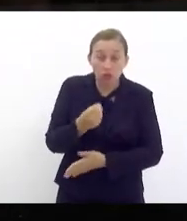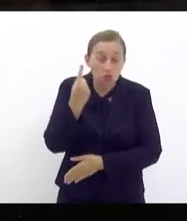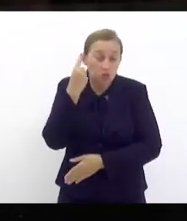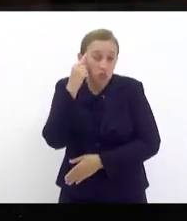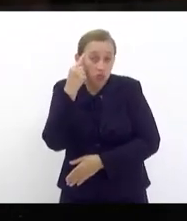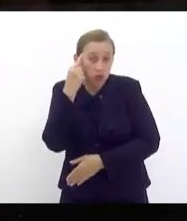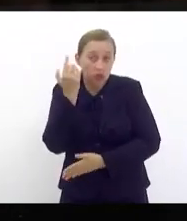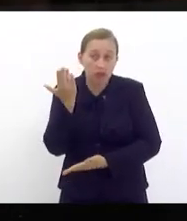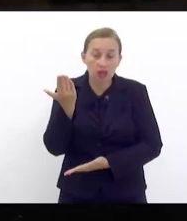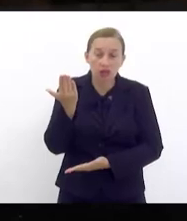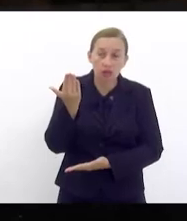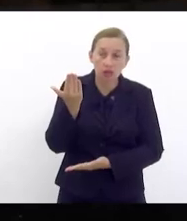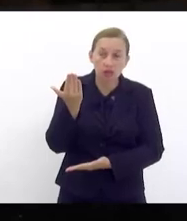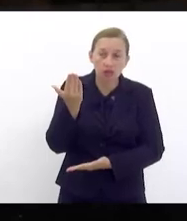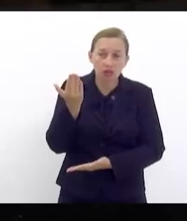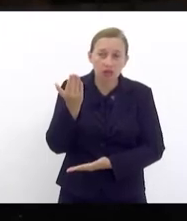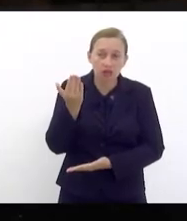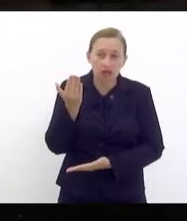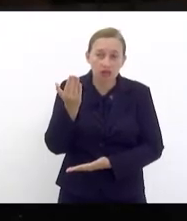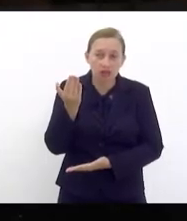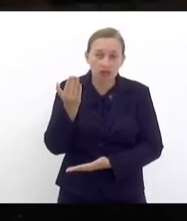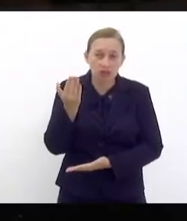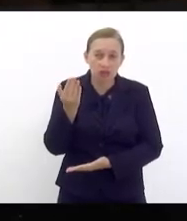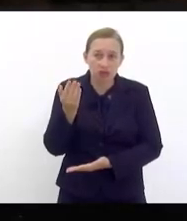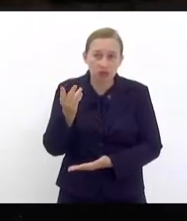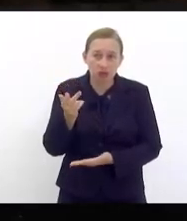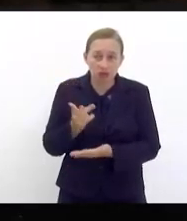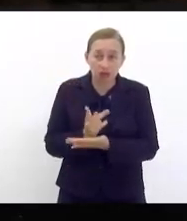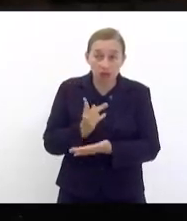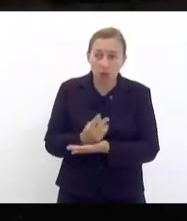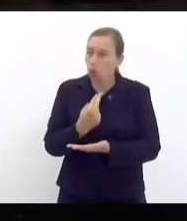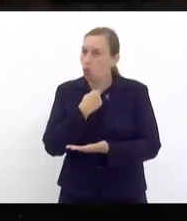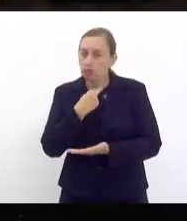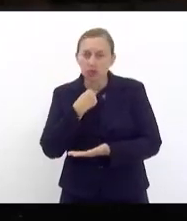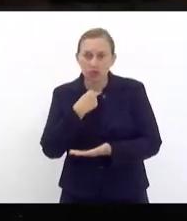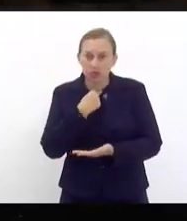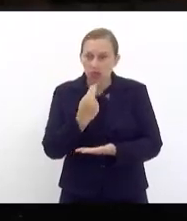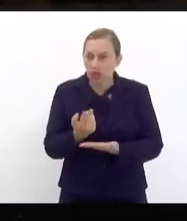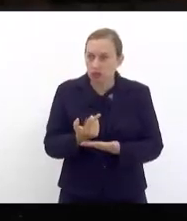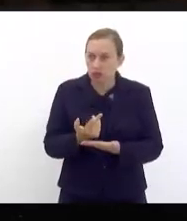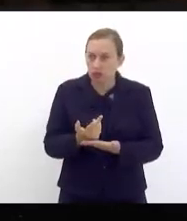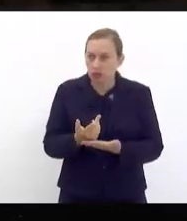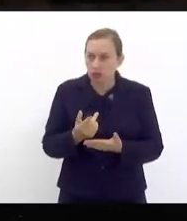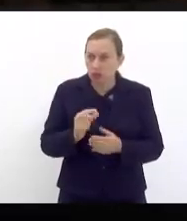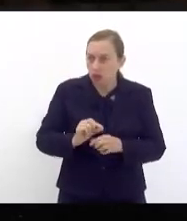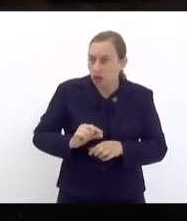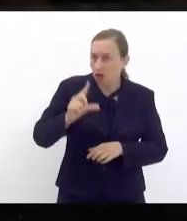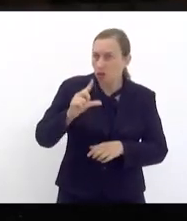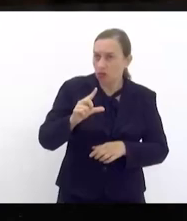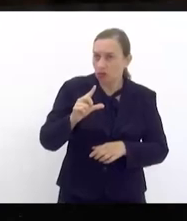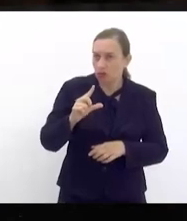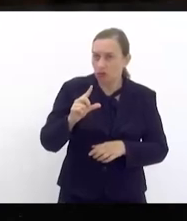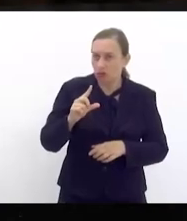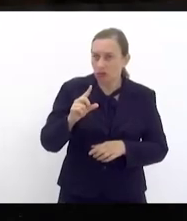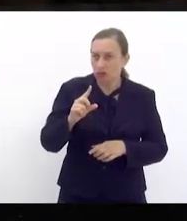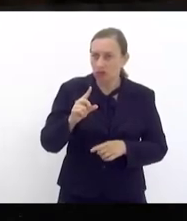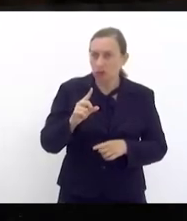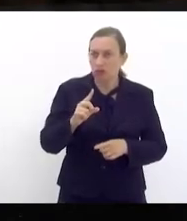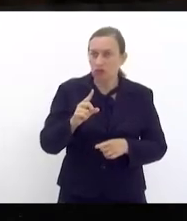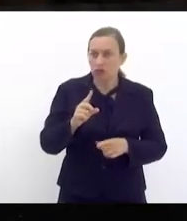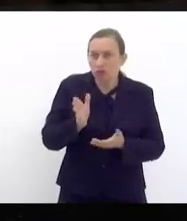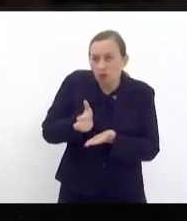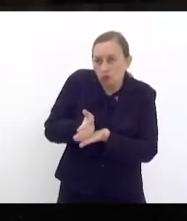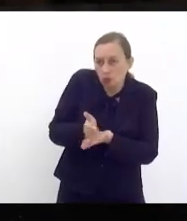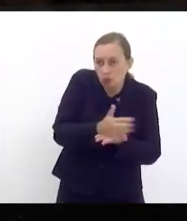lógica absolutamente rentista, e se nós não podemos sequer aumentar a nossa expectativa de recuperação